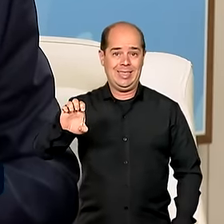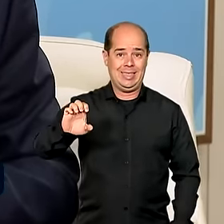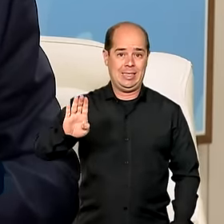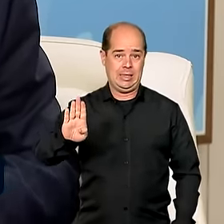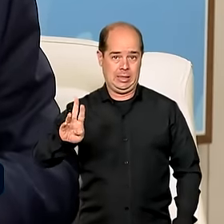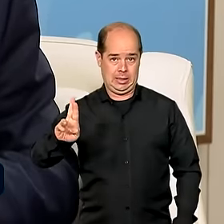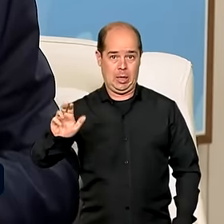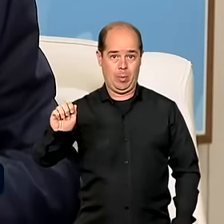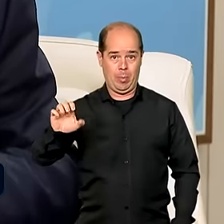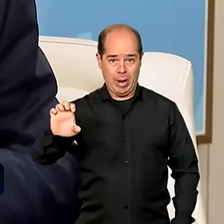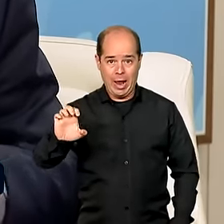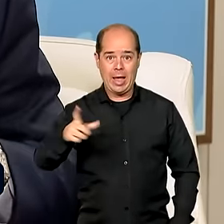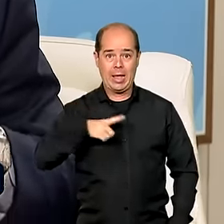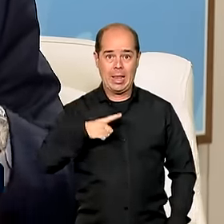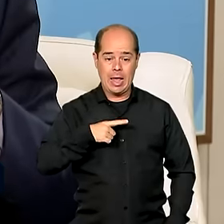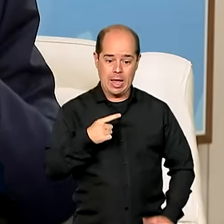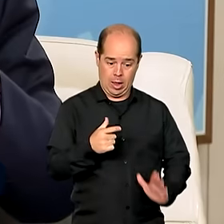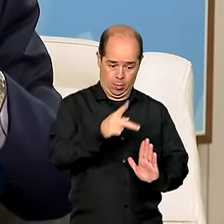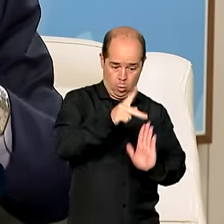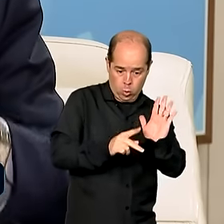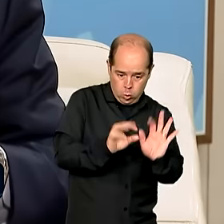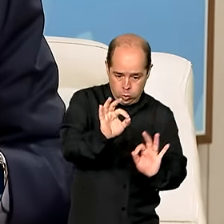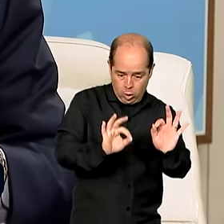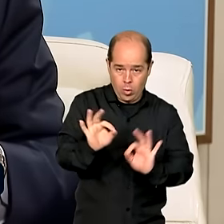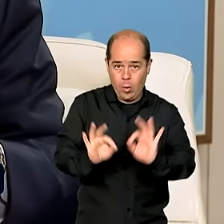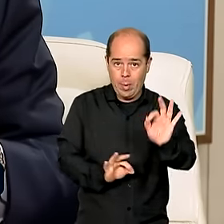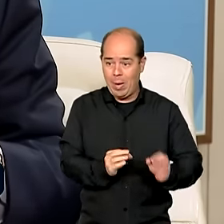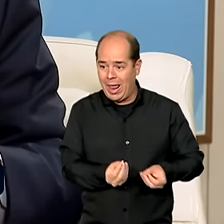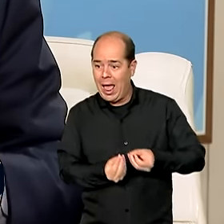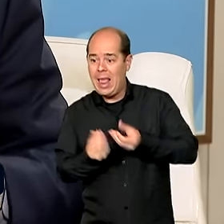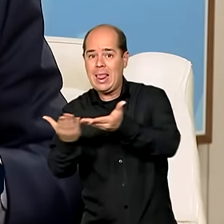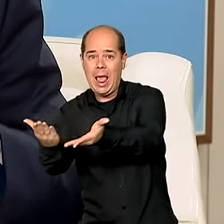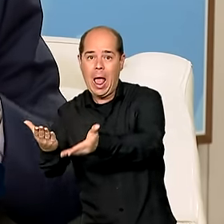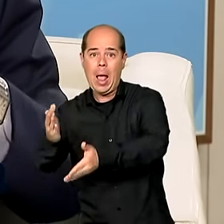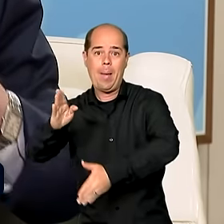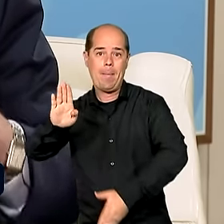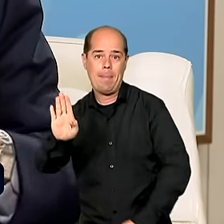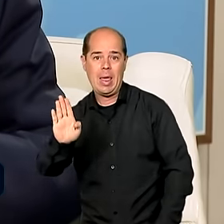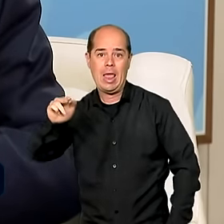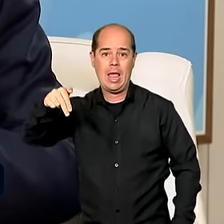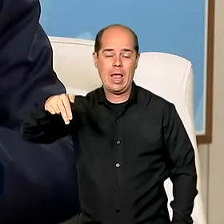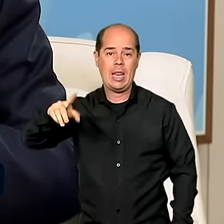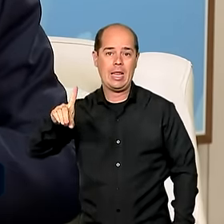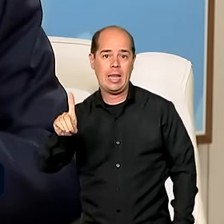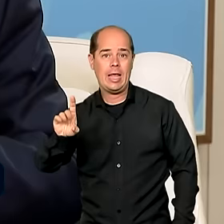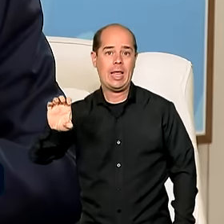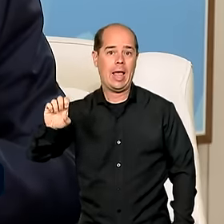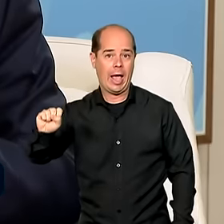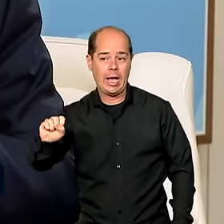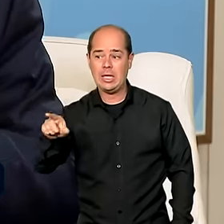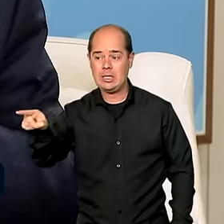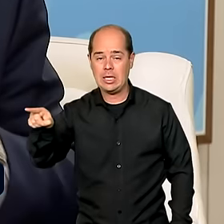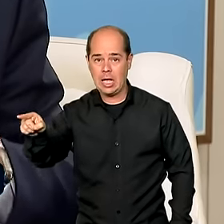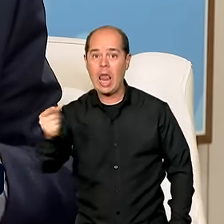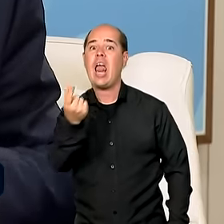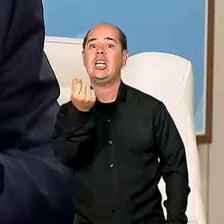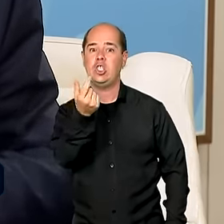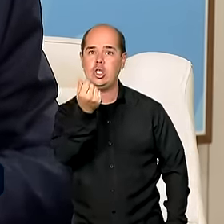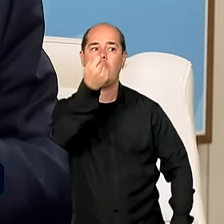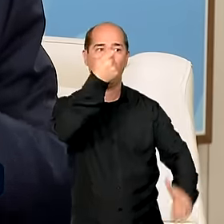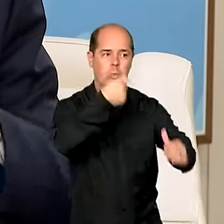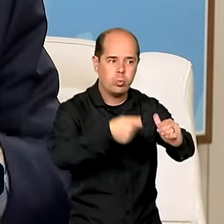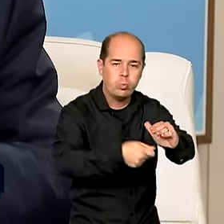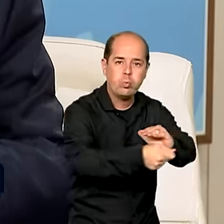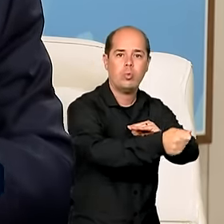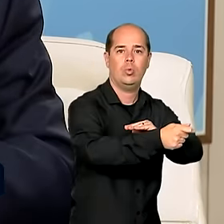financia então o governo vai até a pequena indústria para melhorar sua produtividade sua